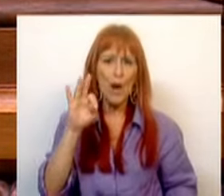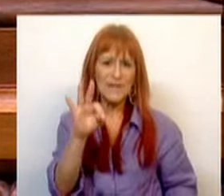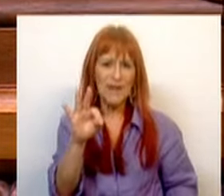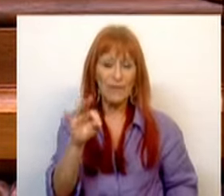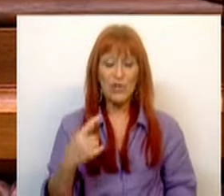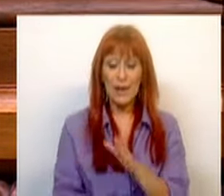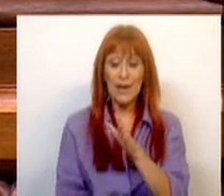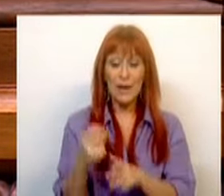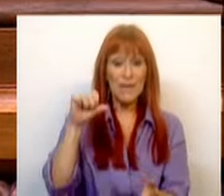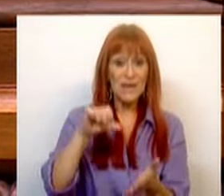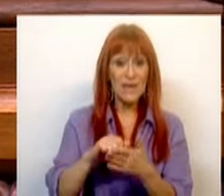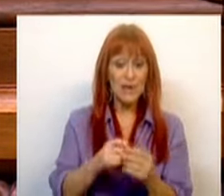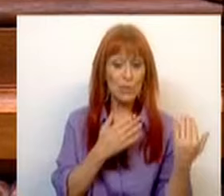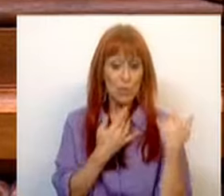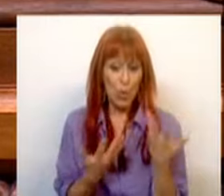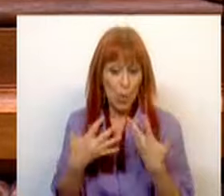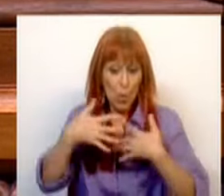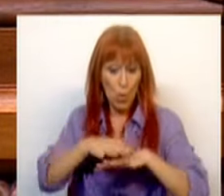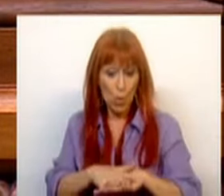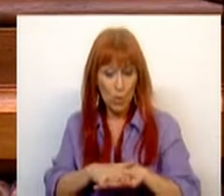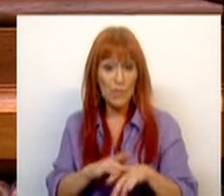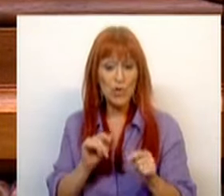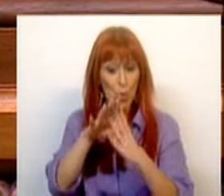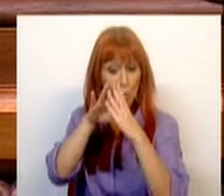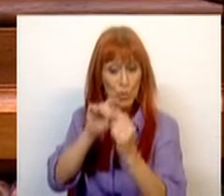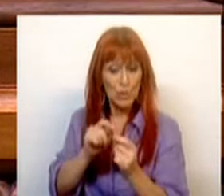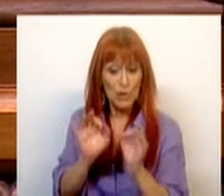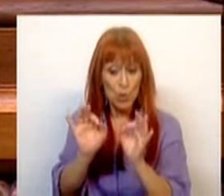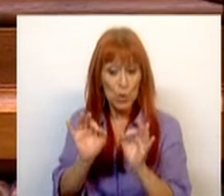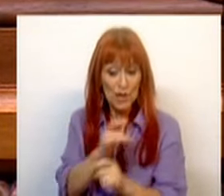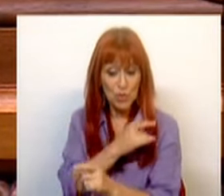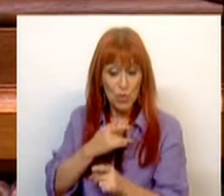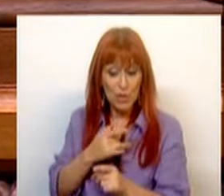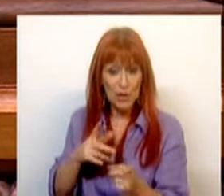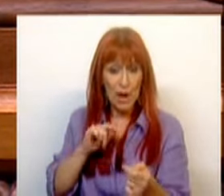Criámos os centros de responsabilidade integrada, estando um modelo de prestação de cuidados de saúde